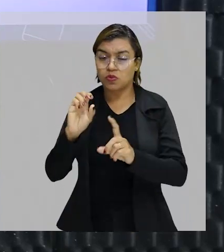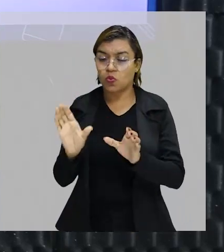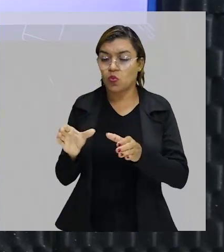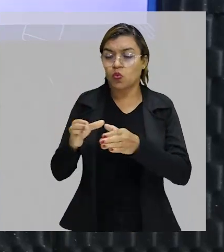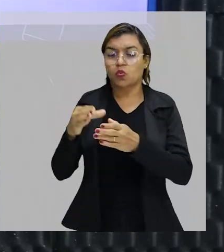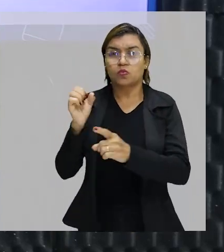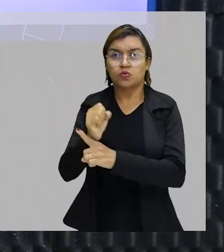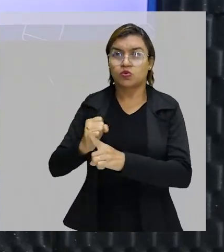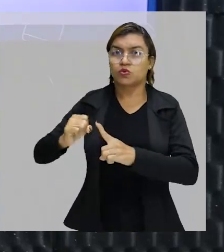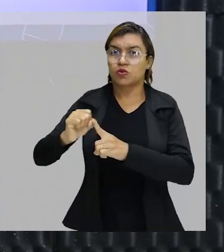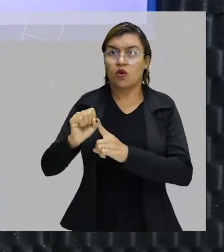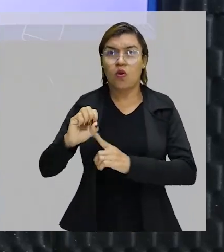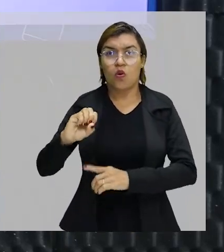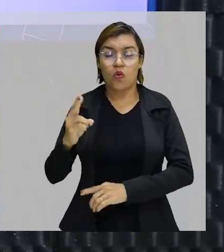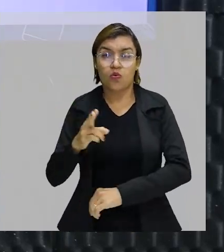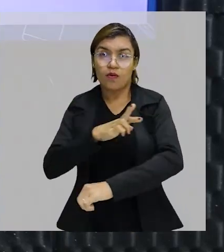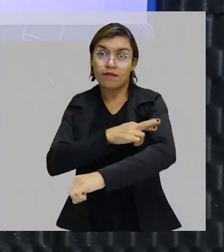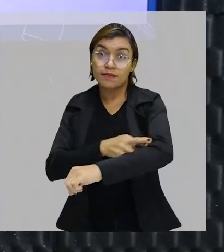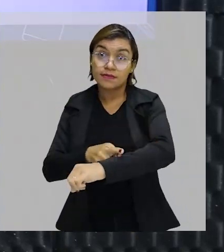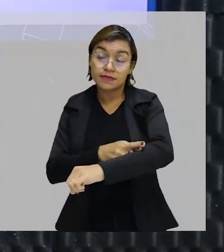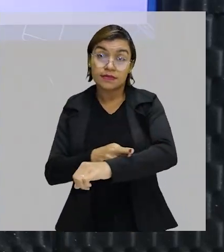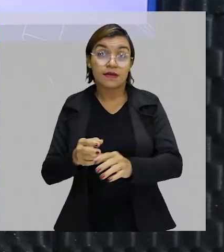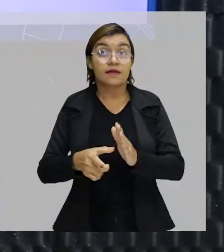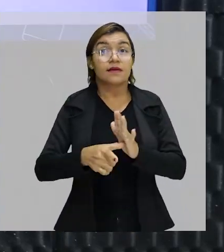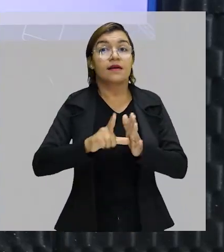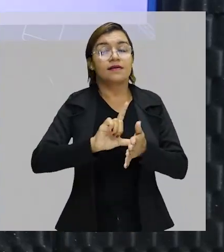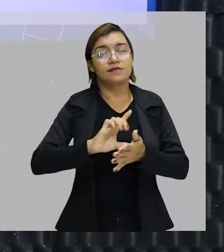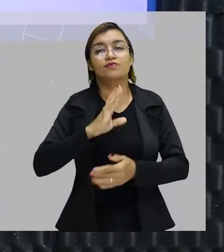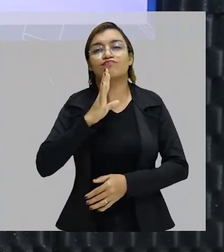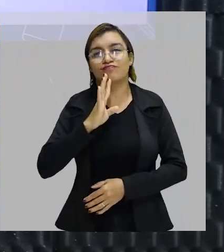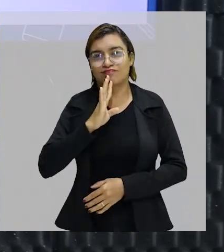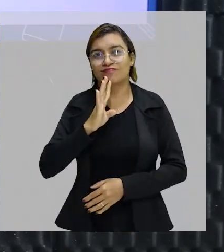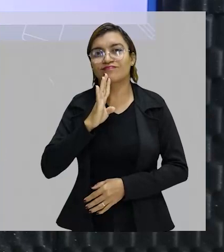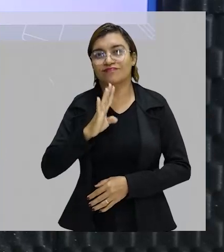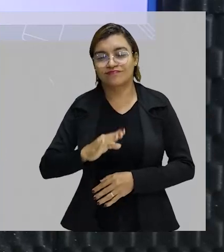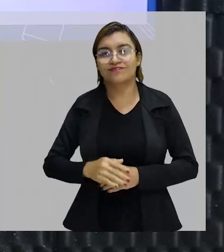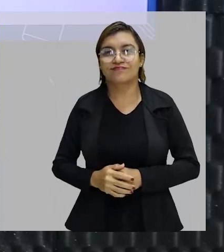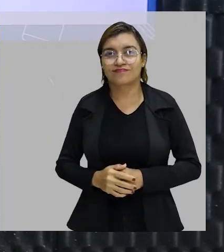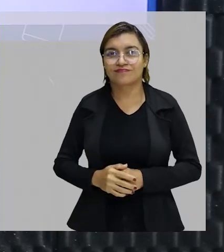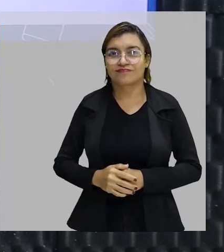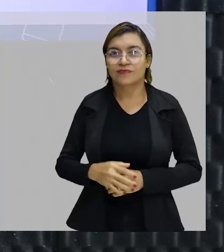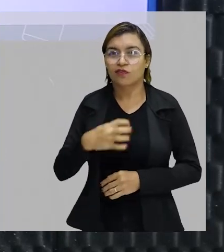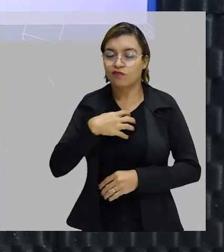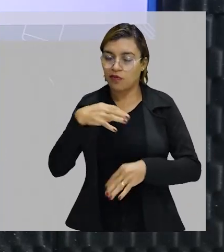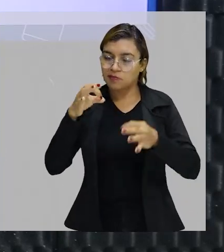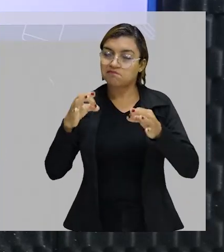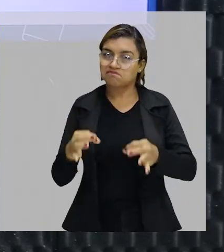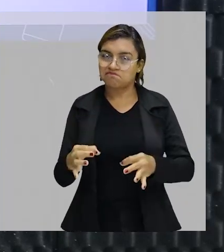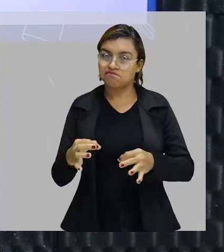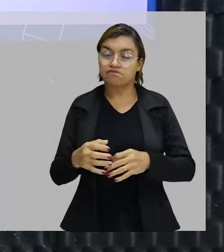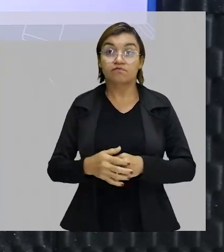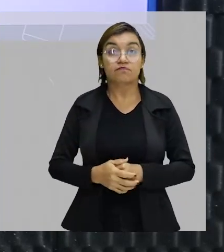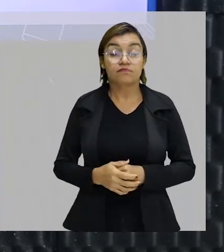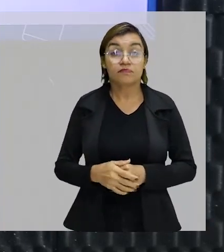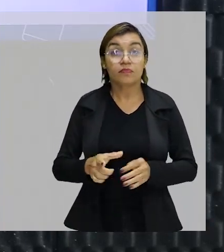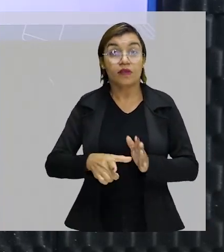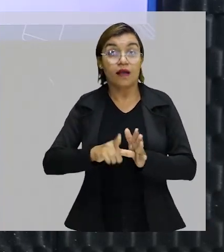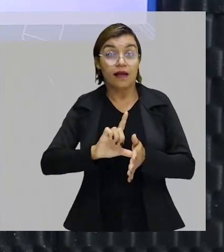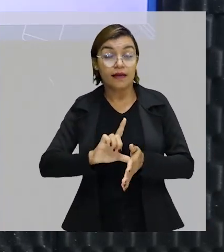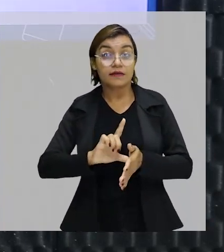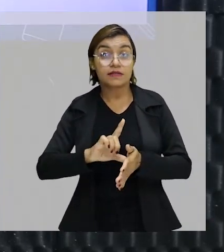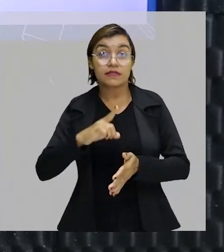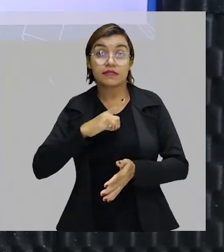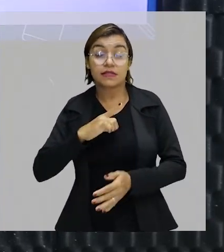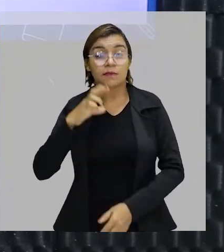sobre um grupo étnico, sobre uma pessoa antes mesmo de conhecê-la de forma mais aprofundada. Antes mesmo de existir